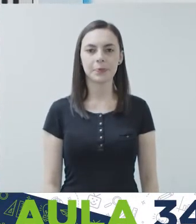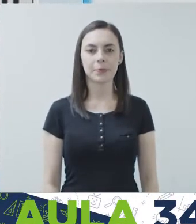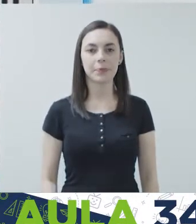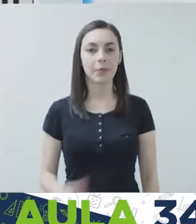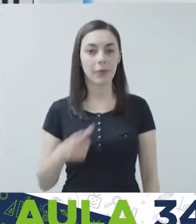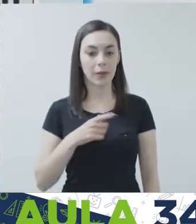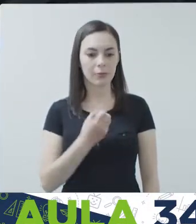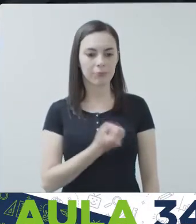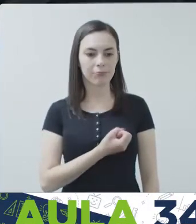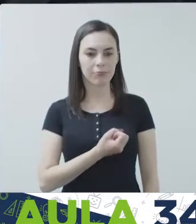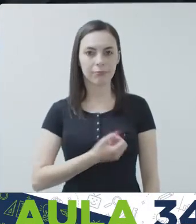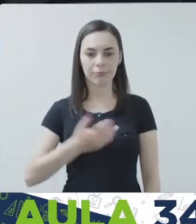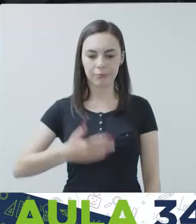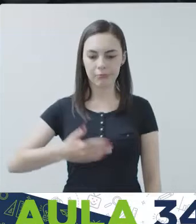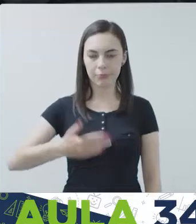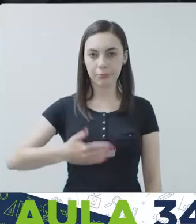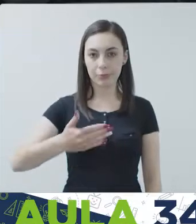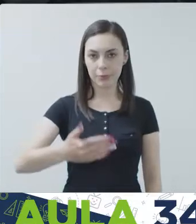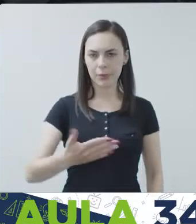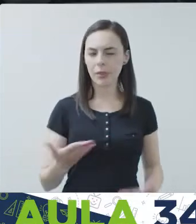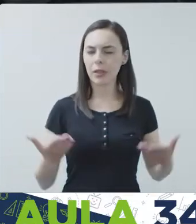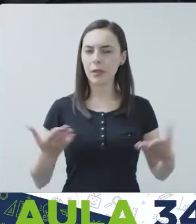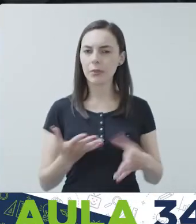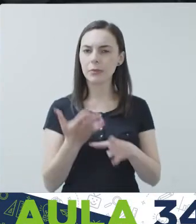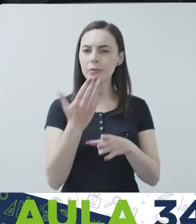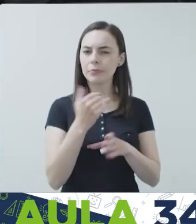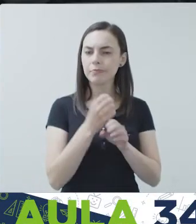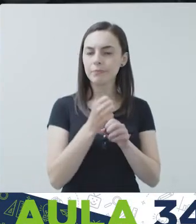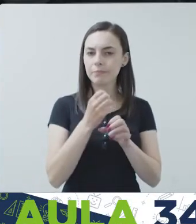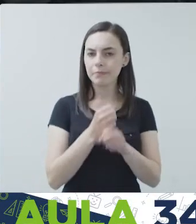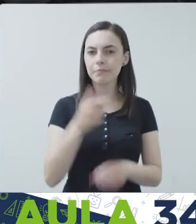Sequência número 8. Vamos contar juntos